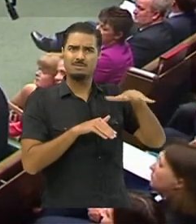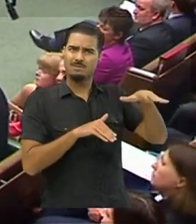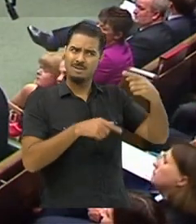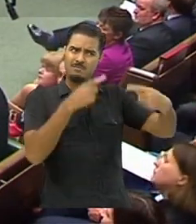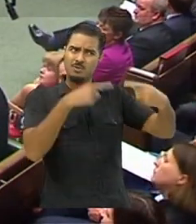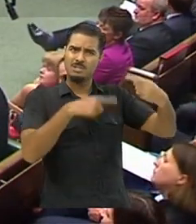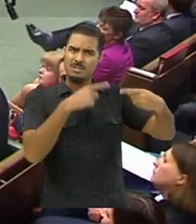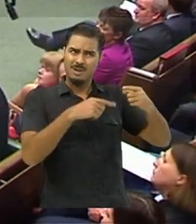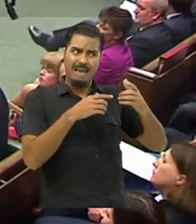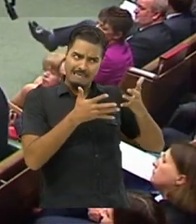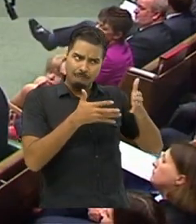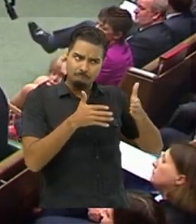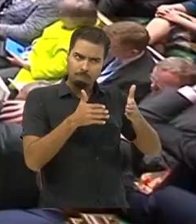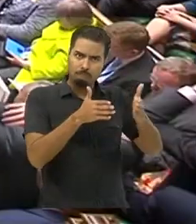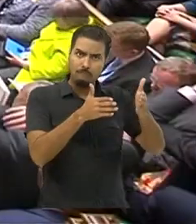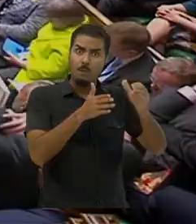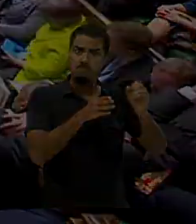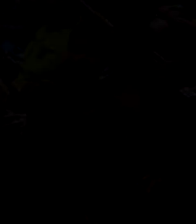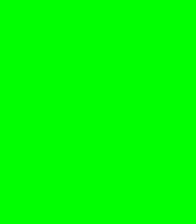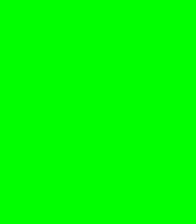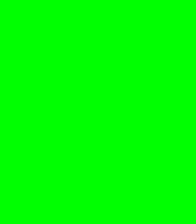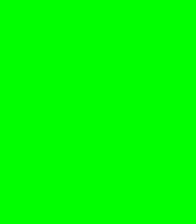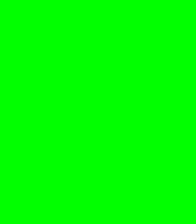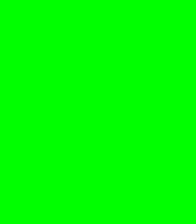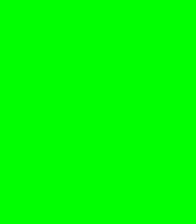pode desaguar numa crise constitucional